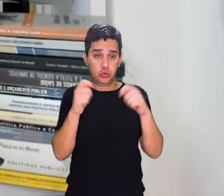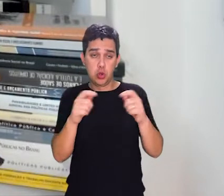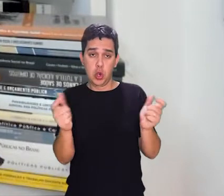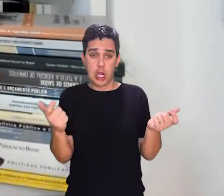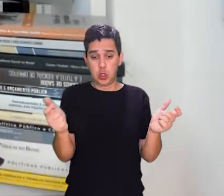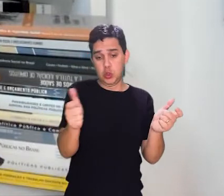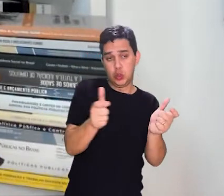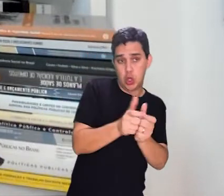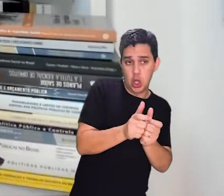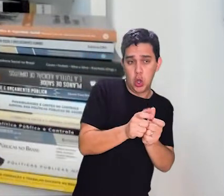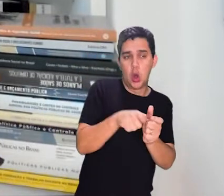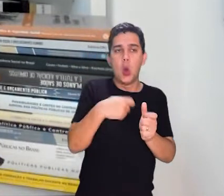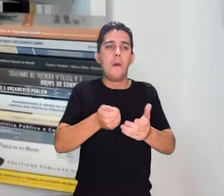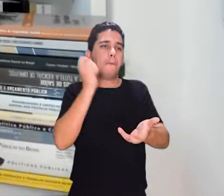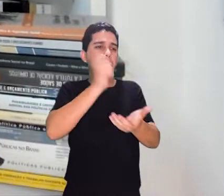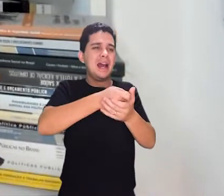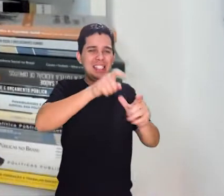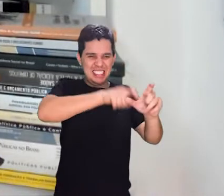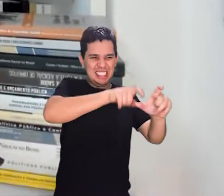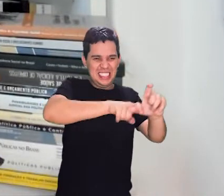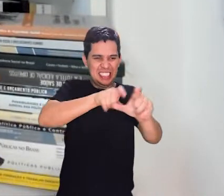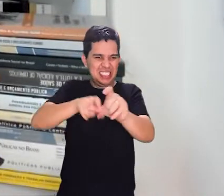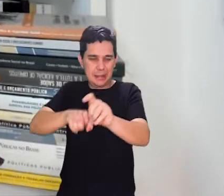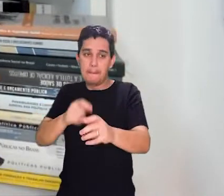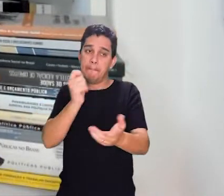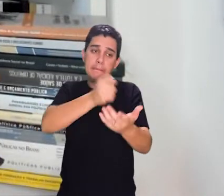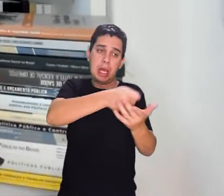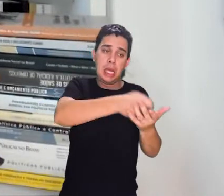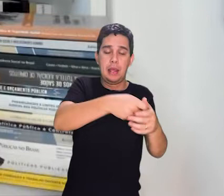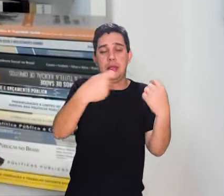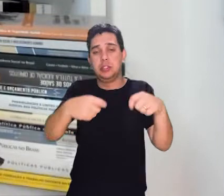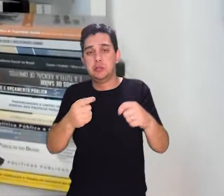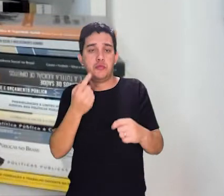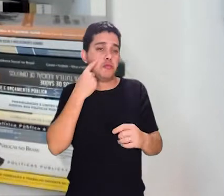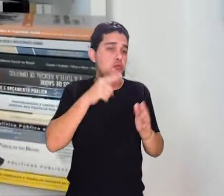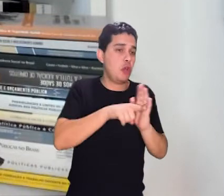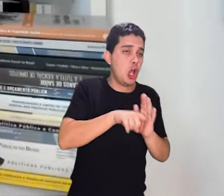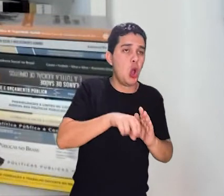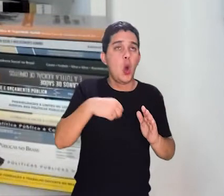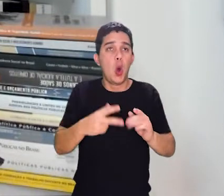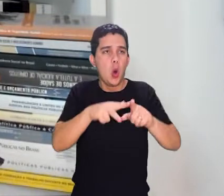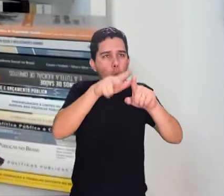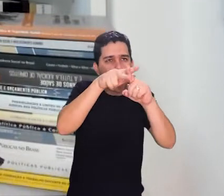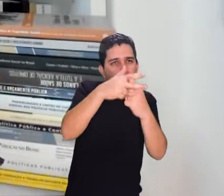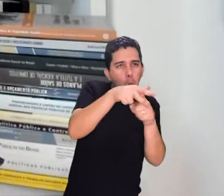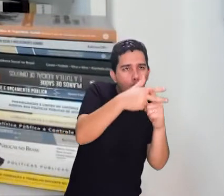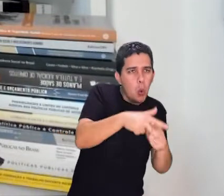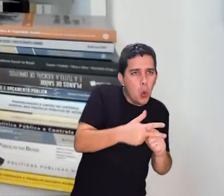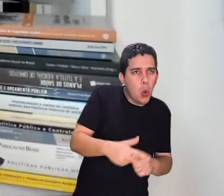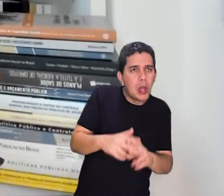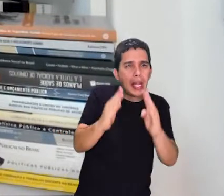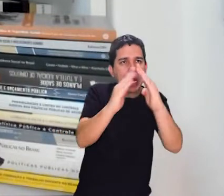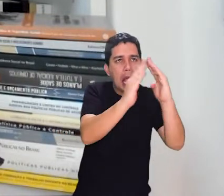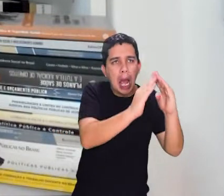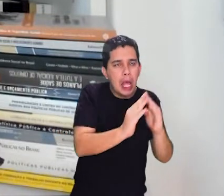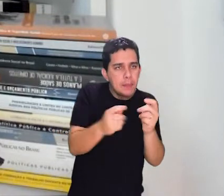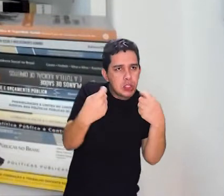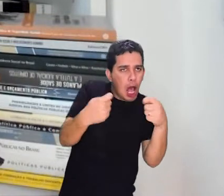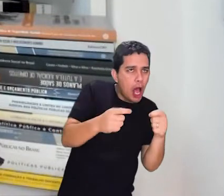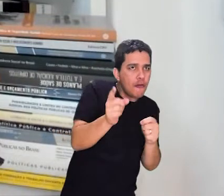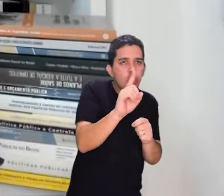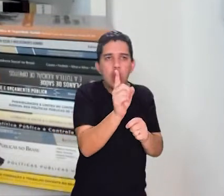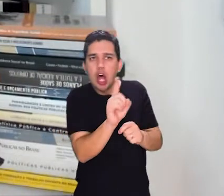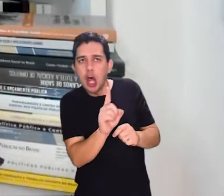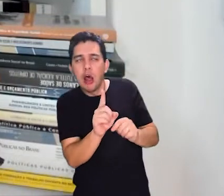o pagamento de dívidas trabalhistas, tributárias, realização de obras essenciais para